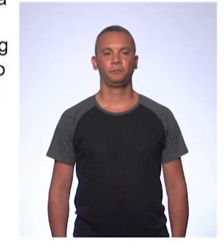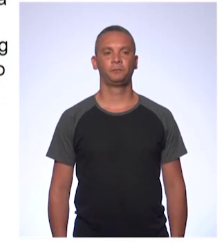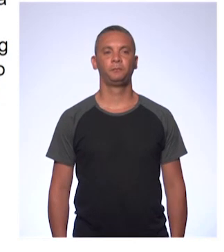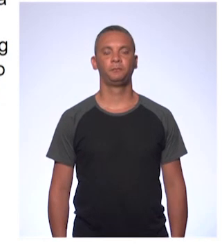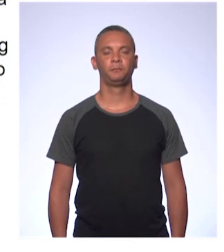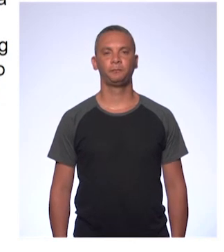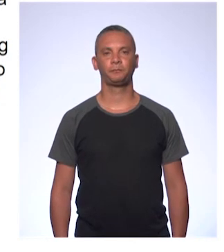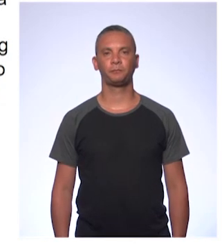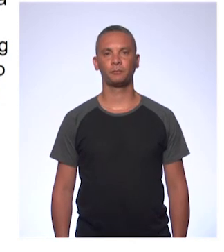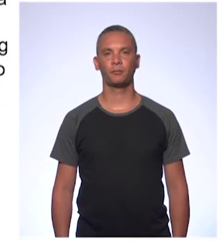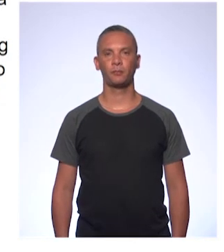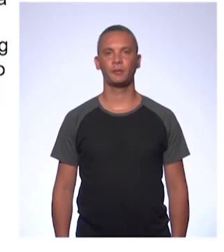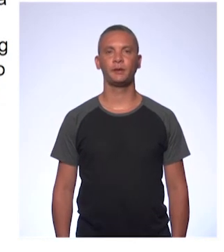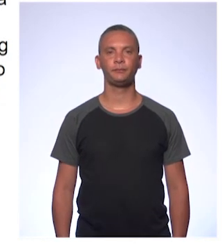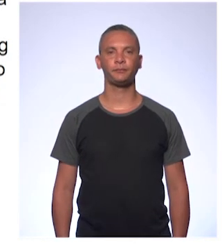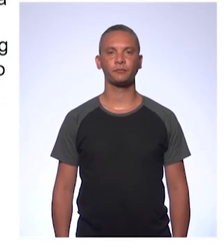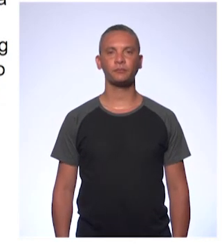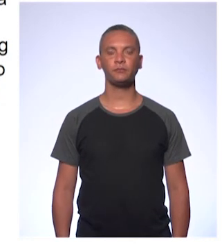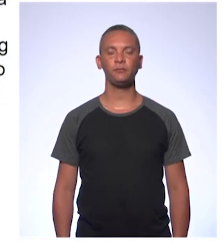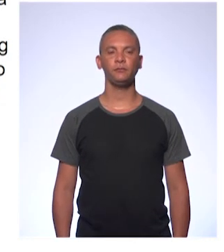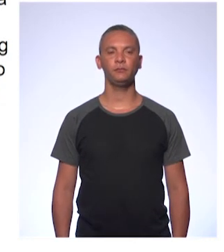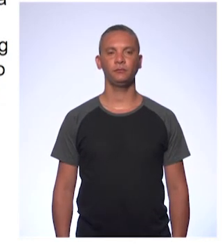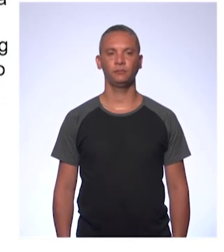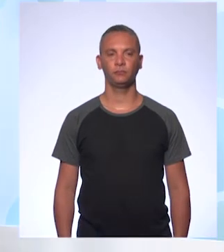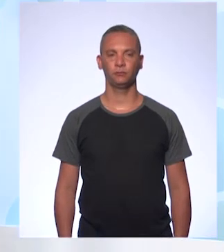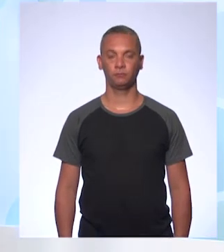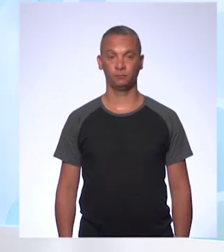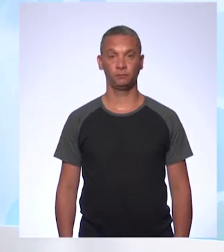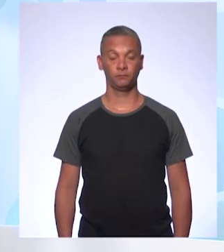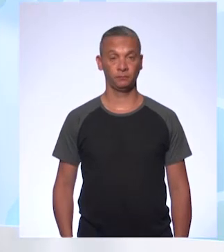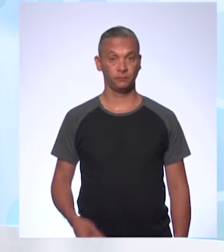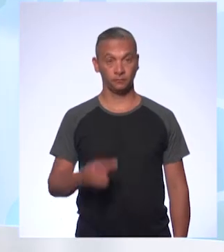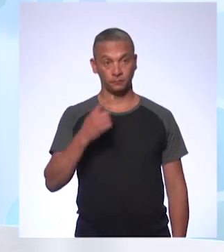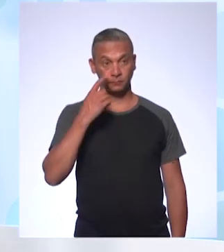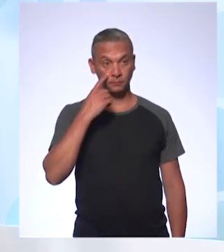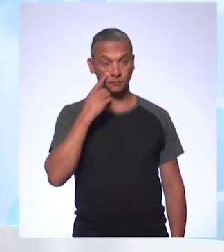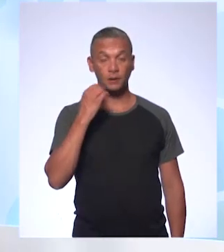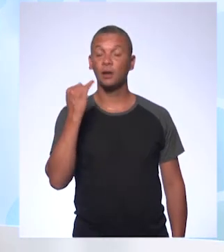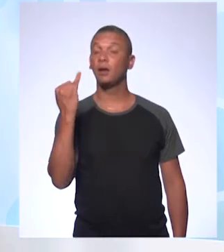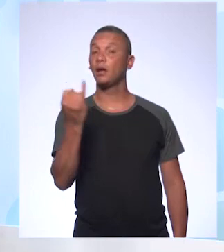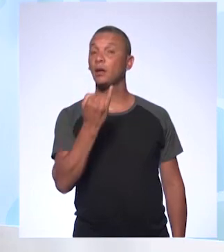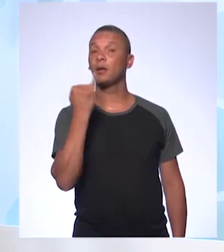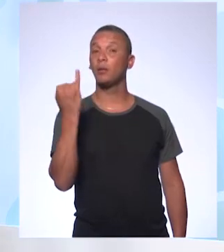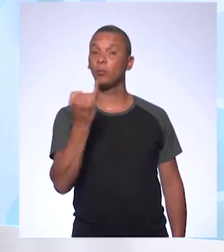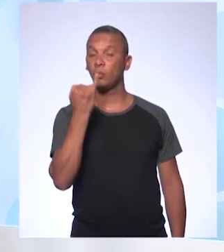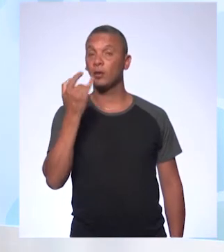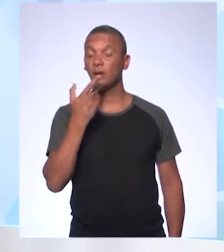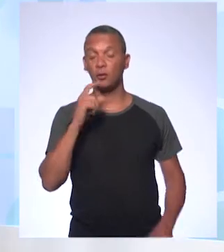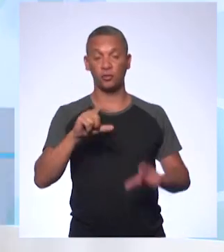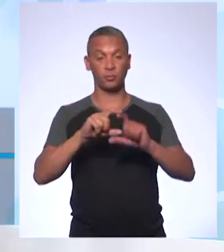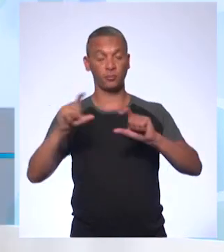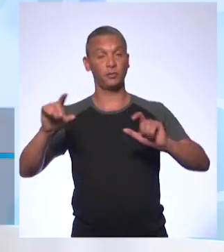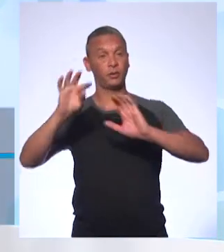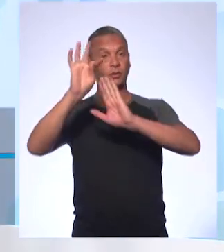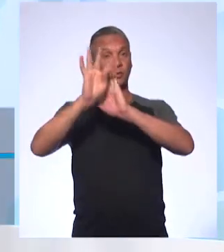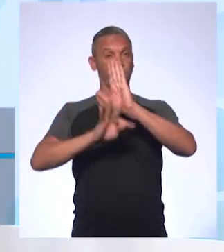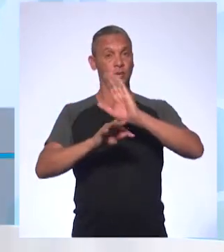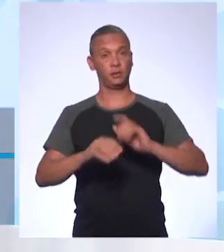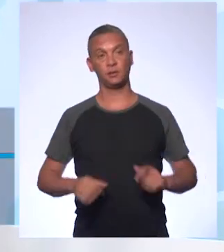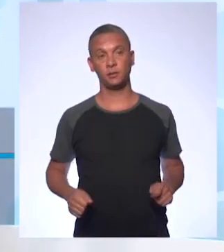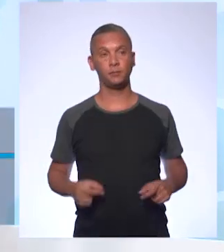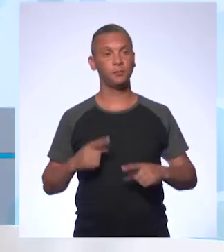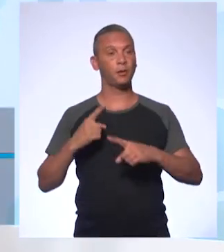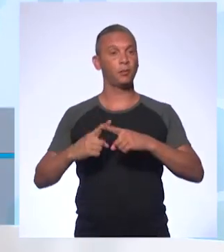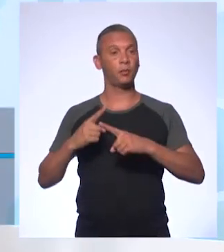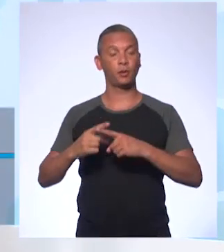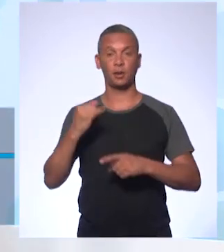adjudicaciones y permisos varios. Olha só, essa parte é importantíssima para esse texto, tá bom? Por